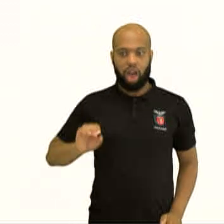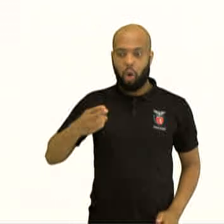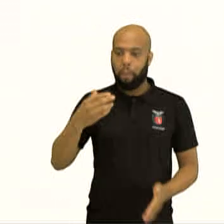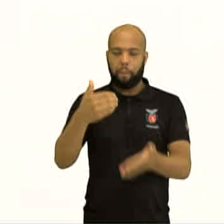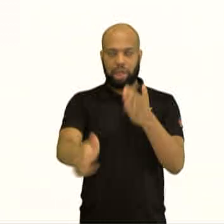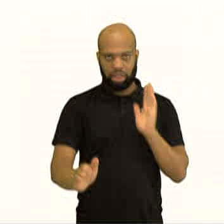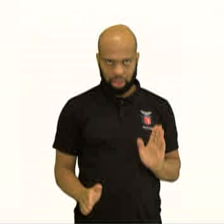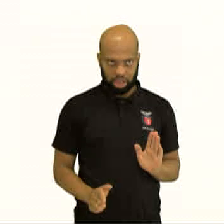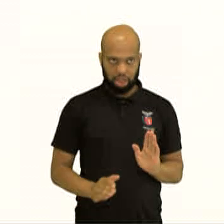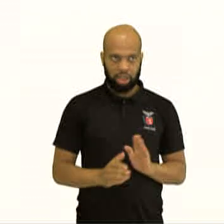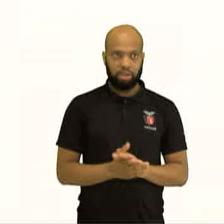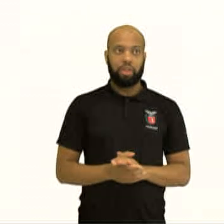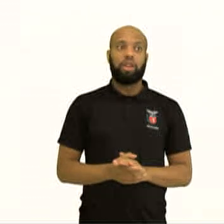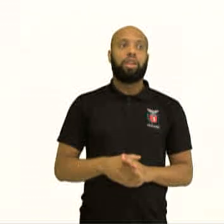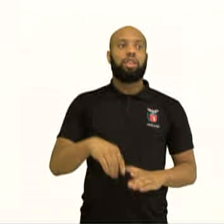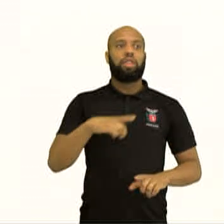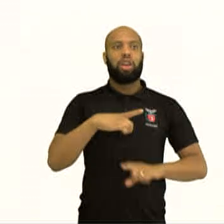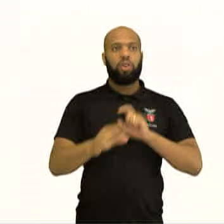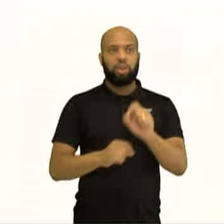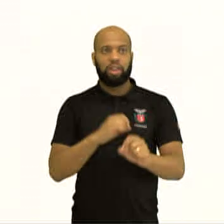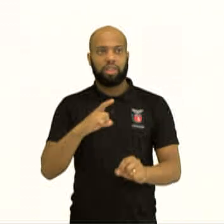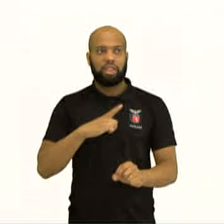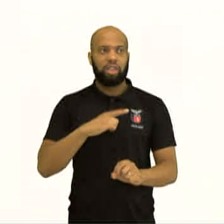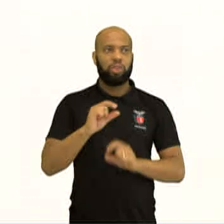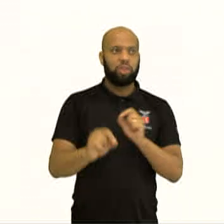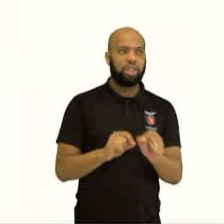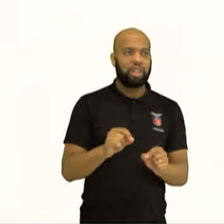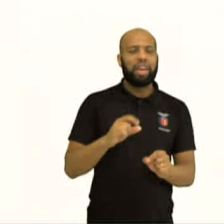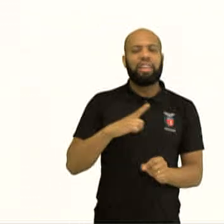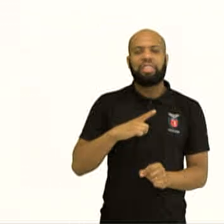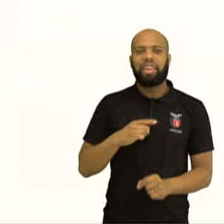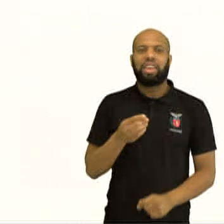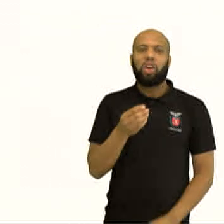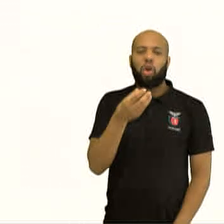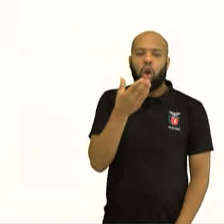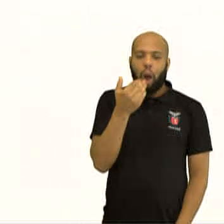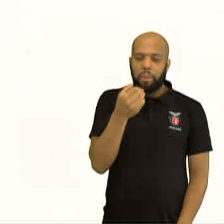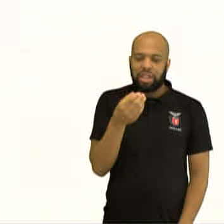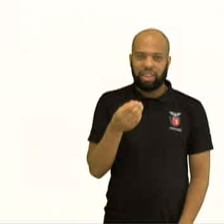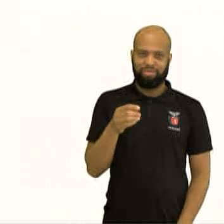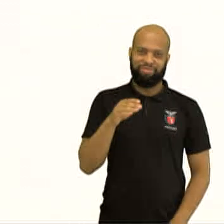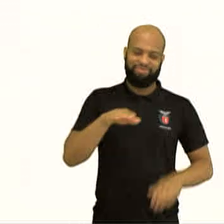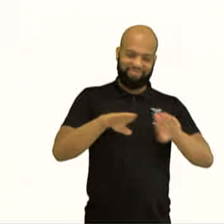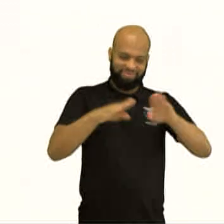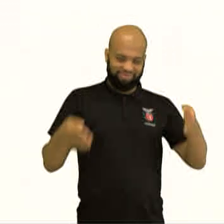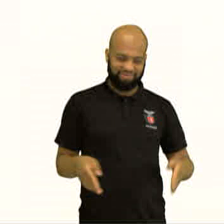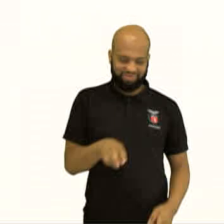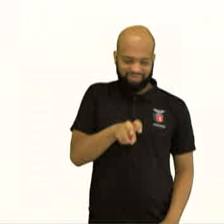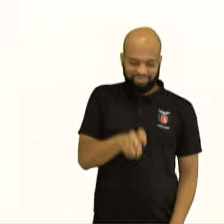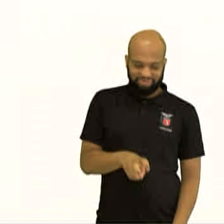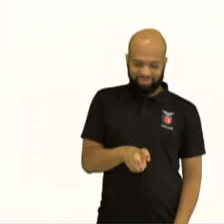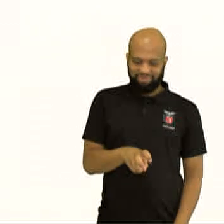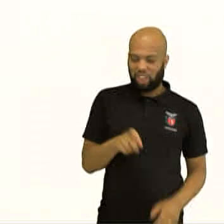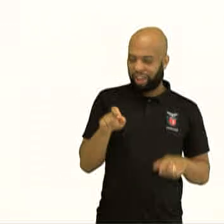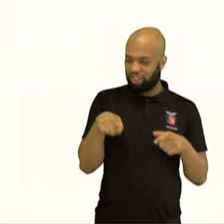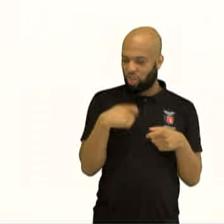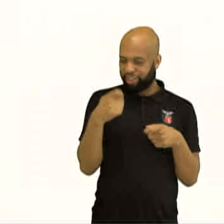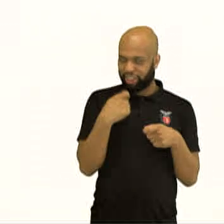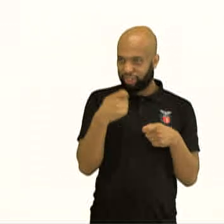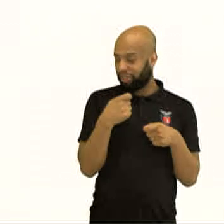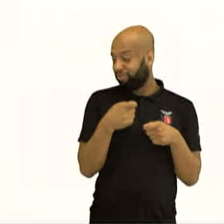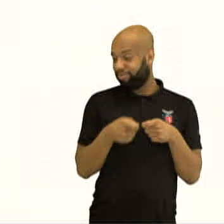A uma York se dão mínimos pedacinhos de comida na hora das refeições, porque parece cruel